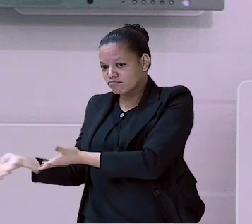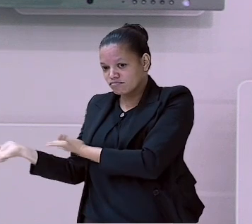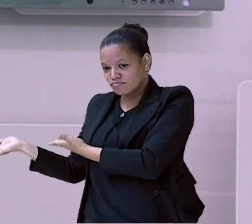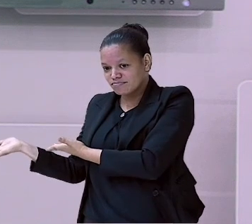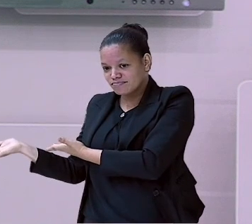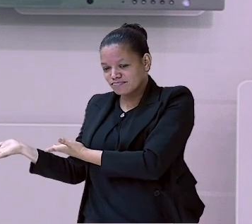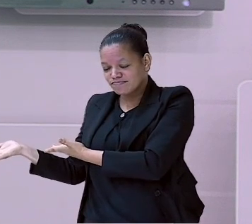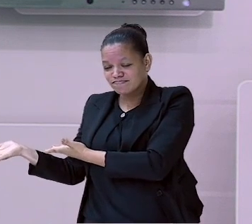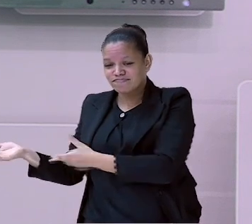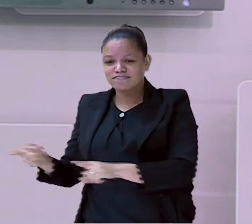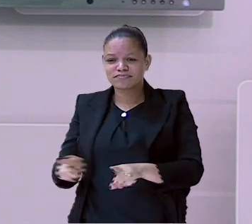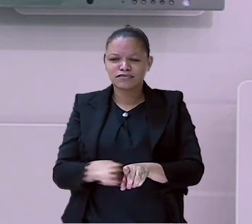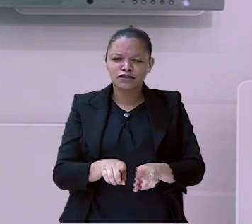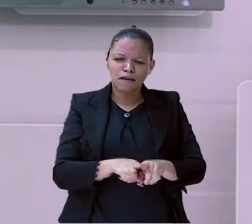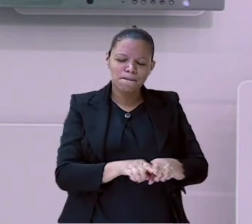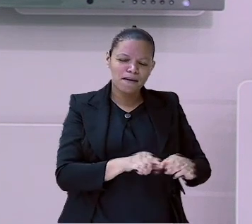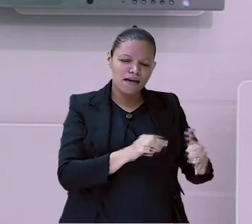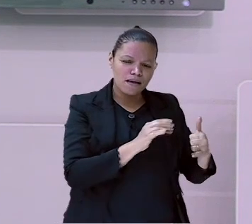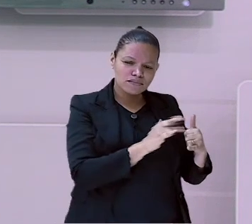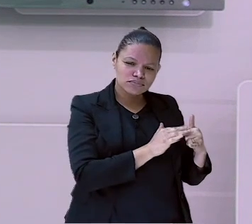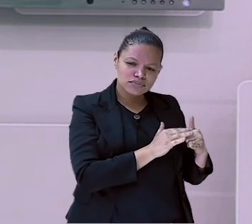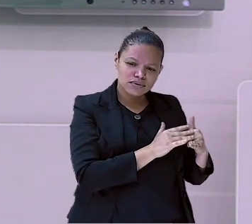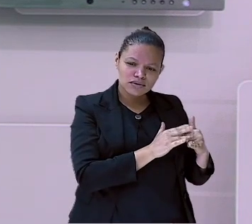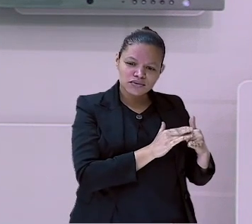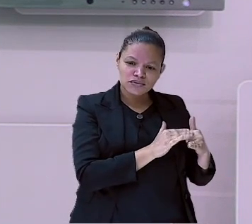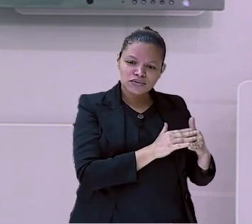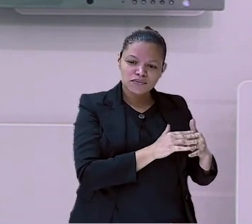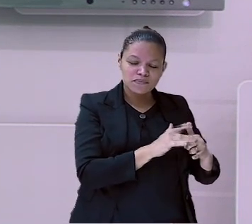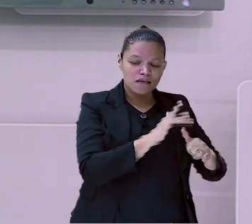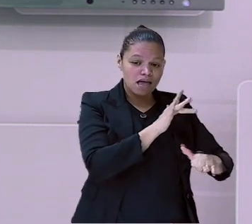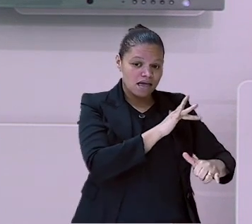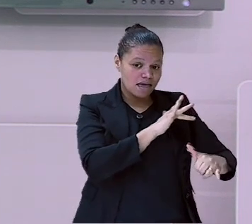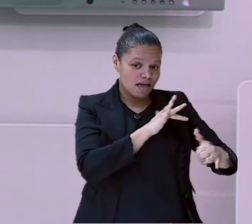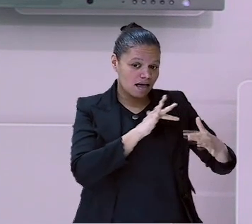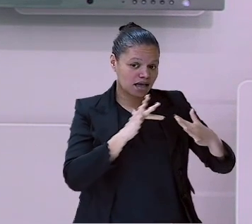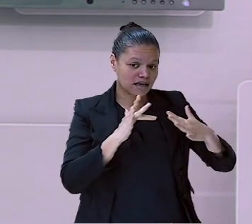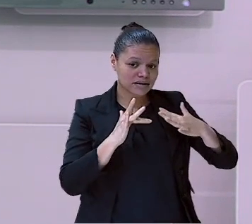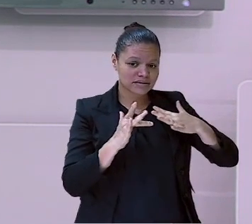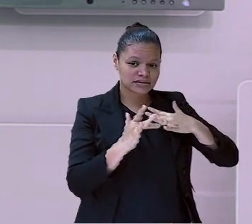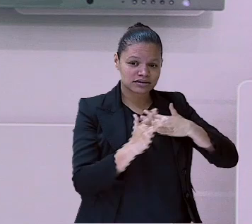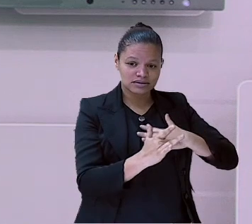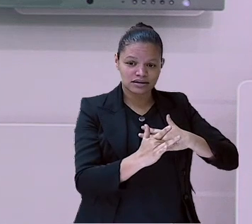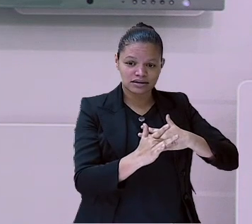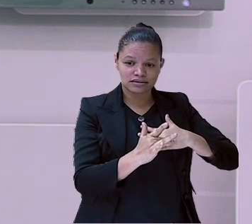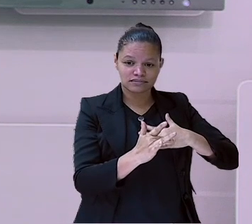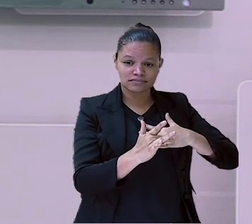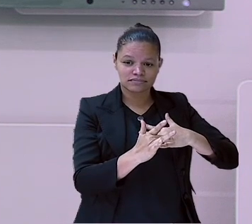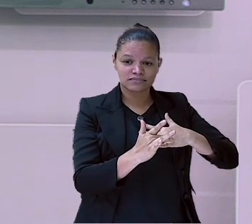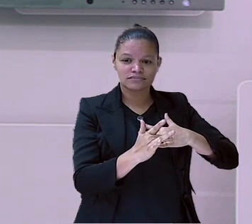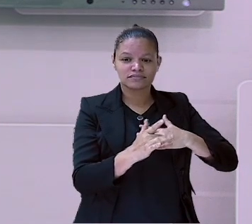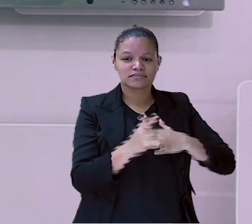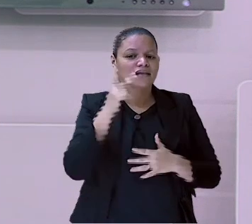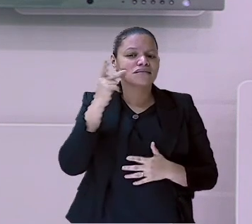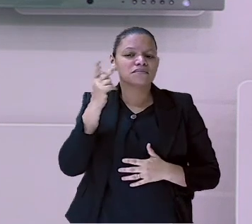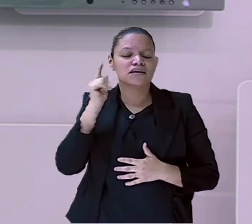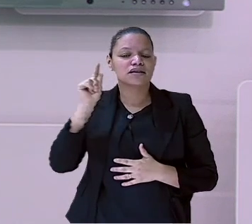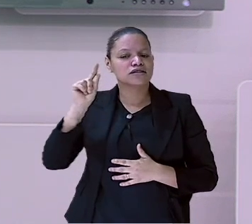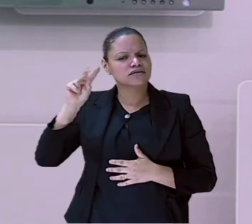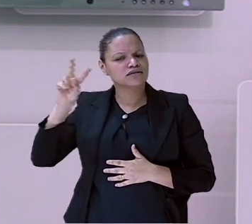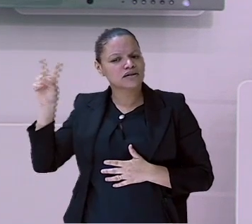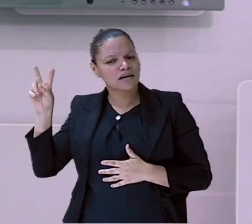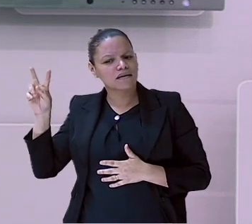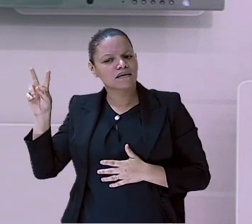tela. Se inscreva no nosso canal no YouTube e acesse as nossas redes sociais SMED GV